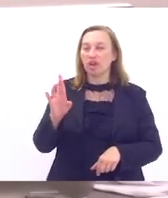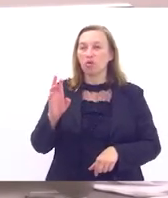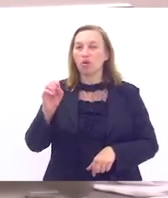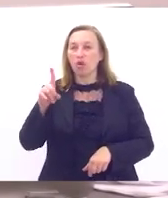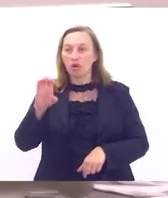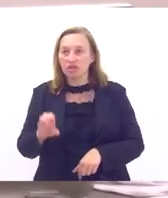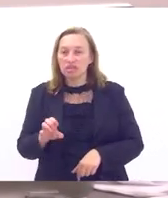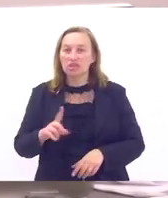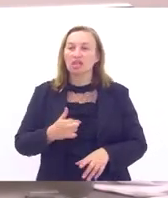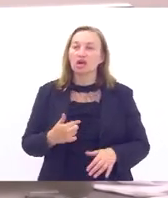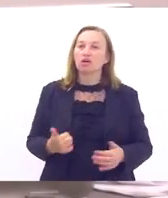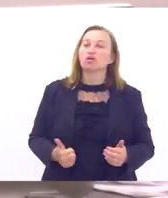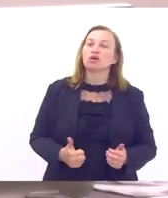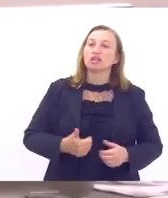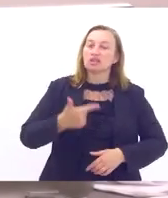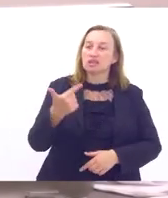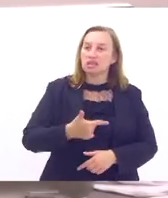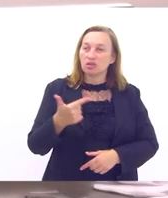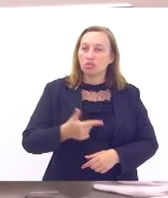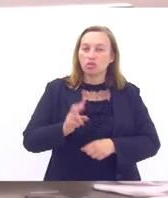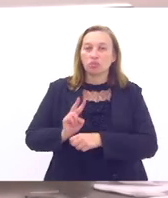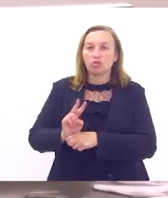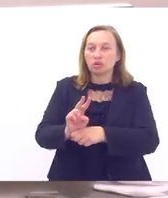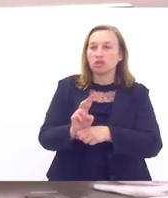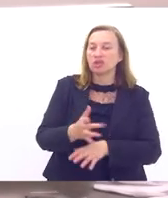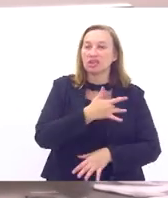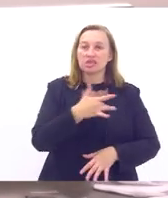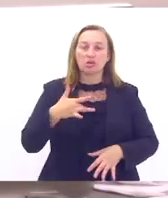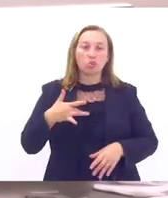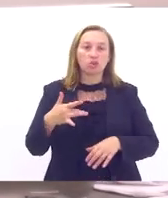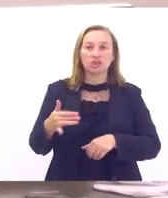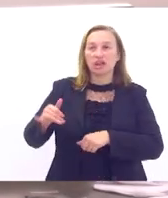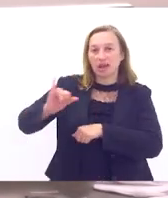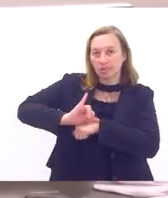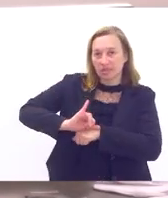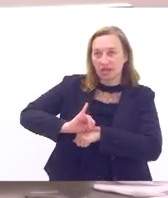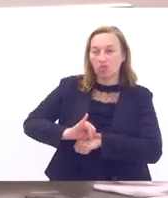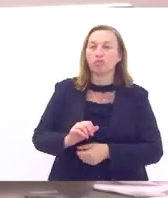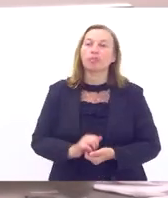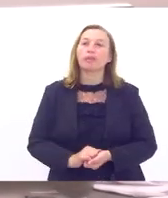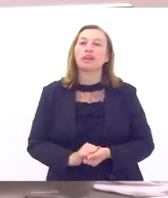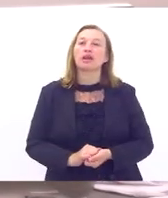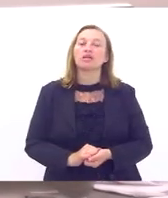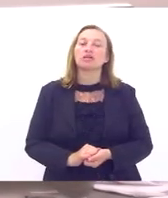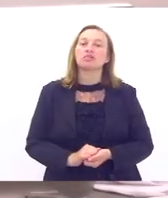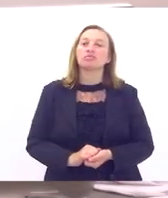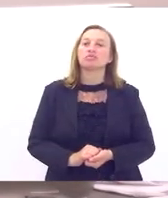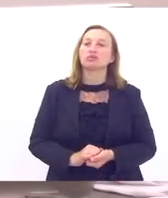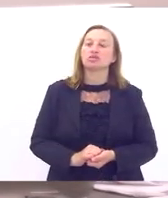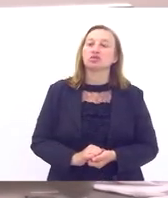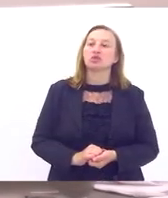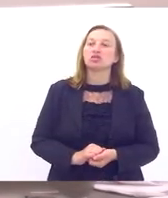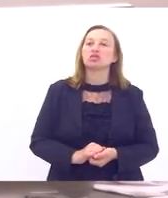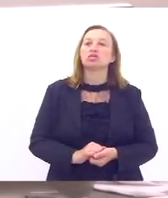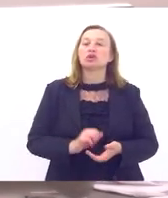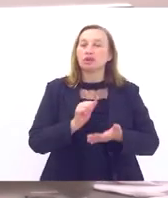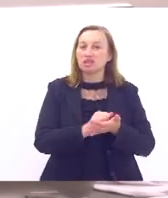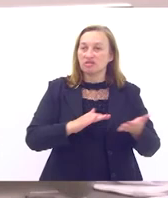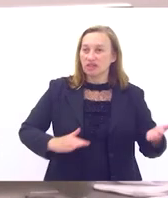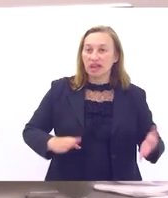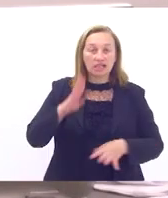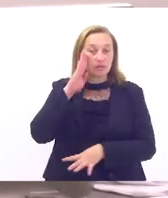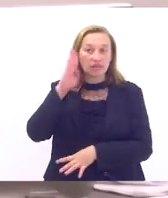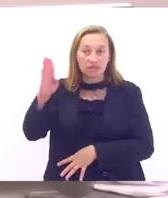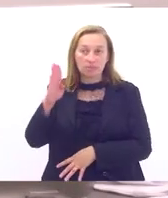da 2ª Promotoria de Tutela Coletiva da Saúde da Capital. Essa promotoria tem um recorte específico de atribuições. Ela